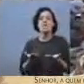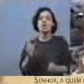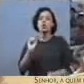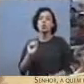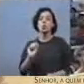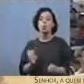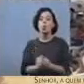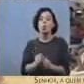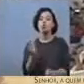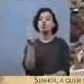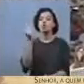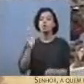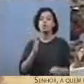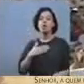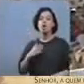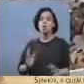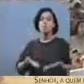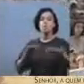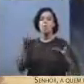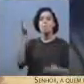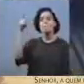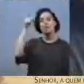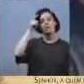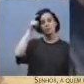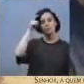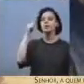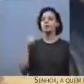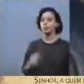aumentando o número de programas contra a fé?